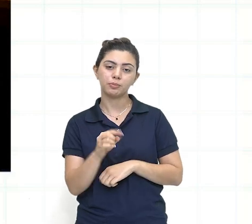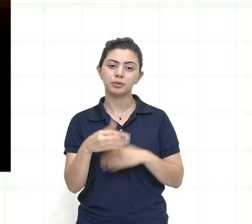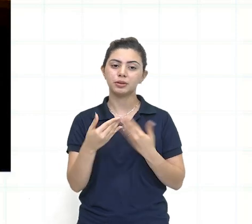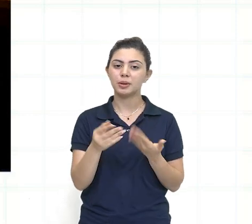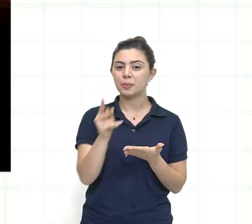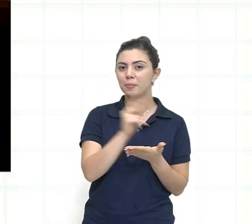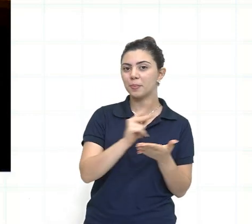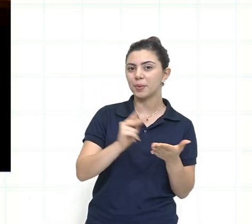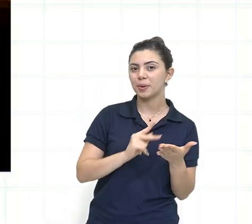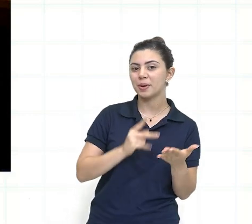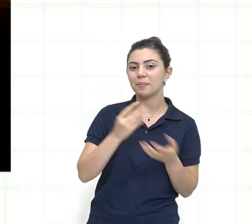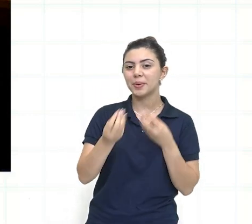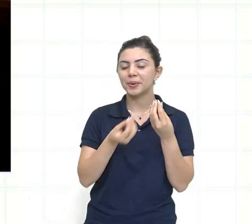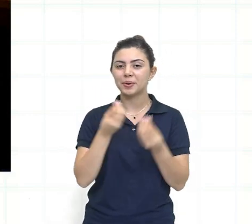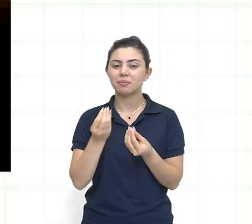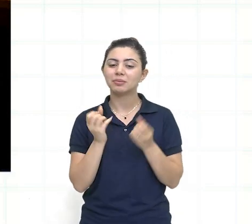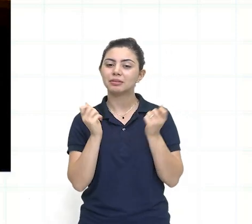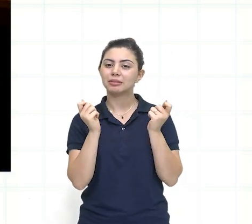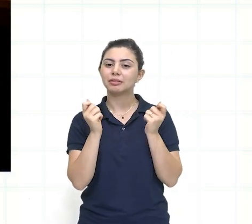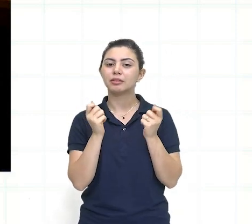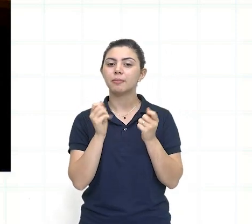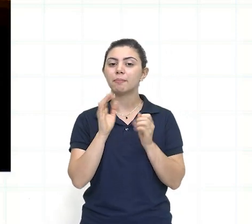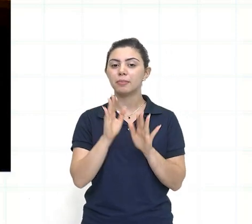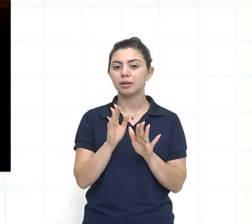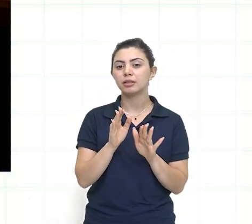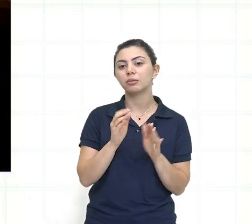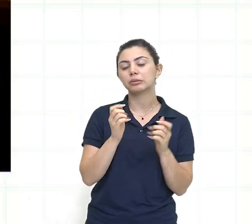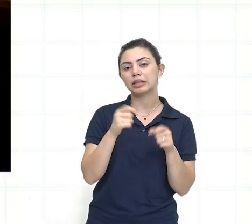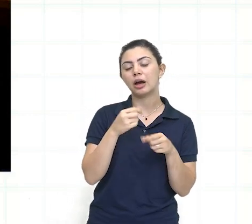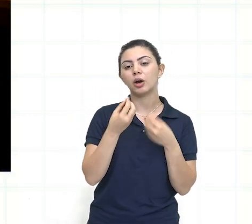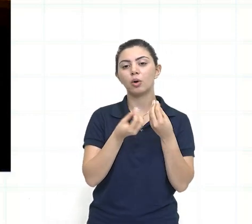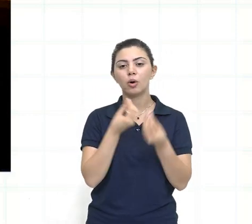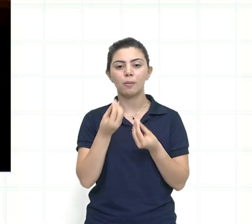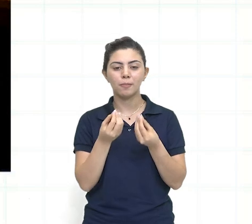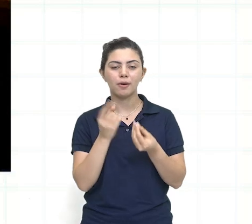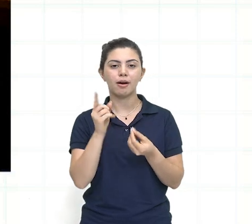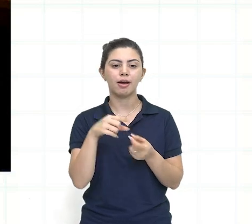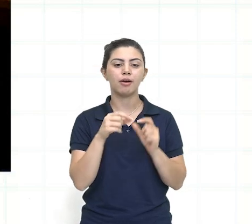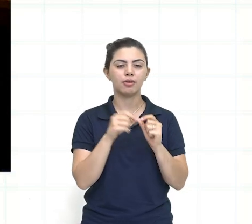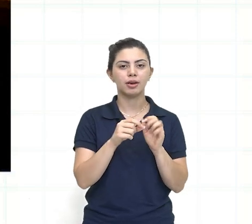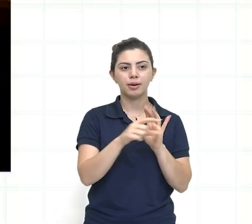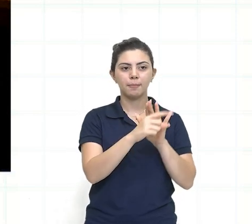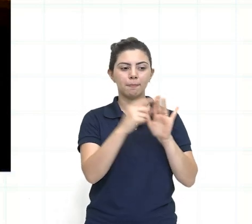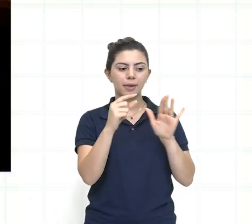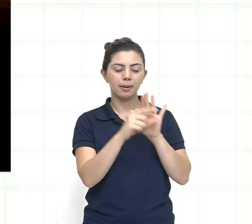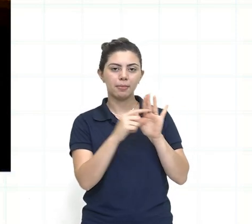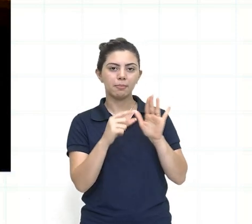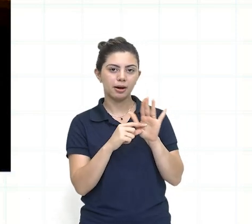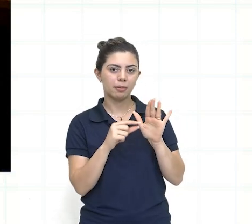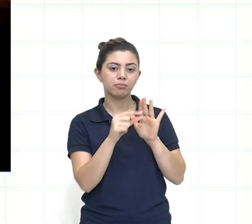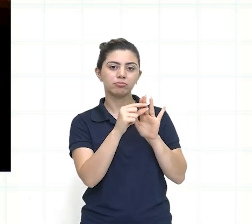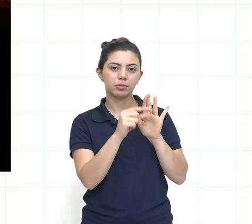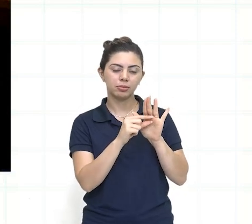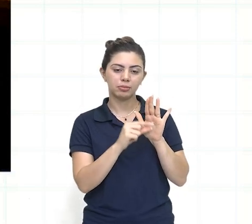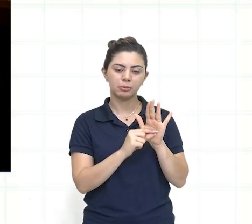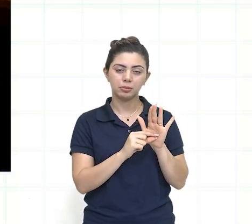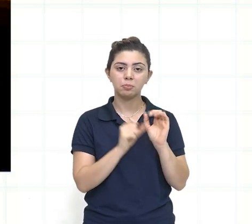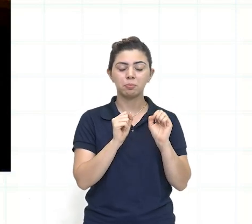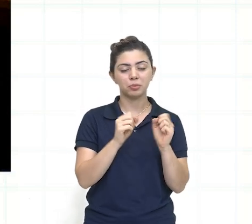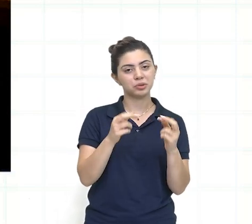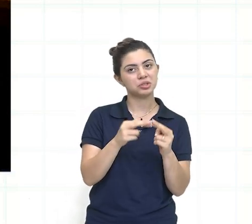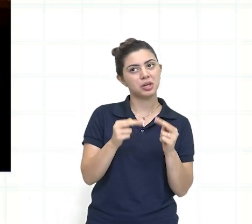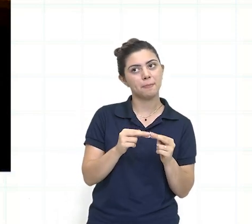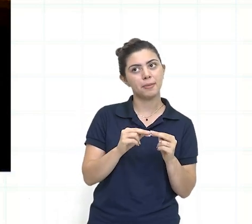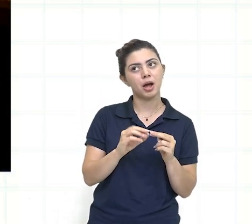poema ele pode ser organizado, né, em forma de versos e estrofe, e pode possuir rimas ou